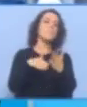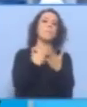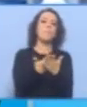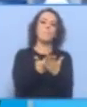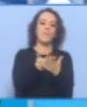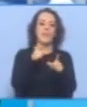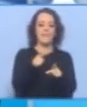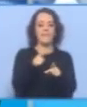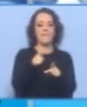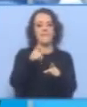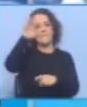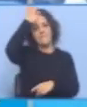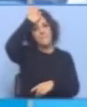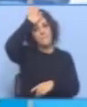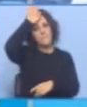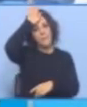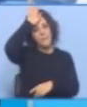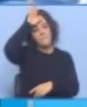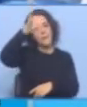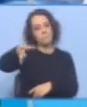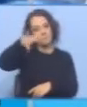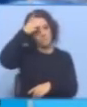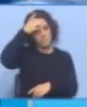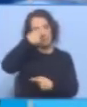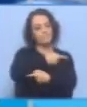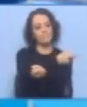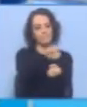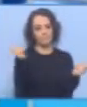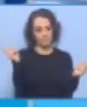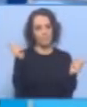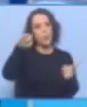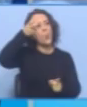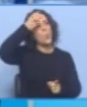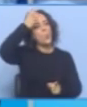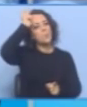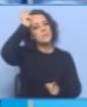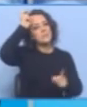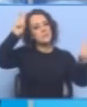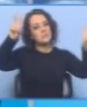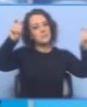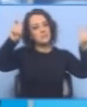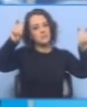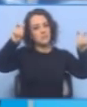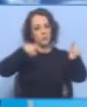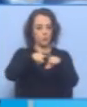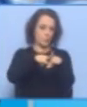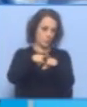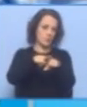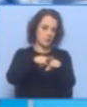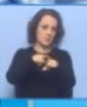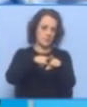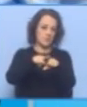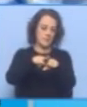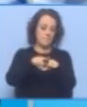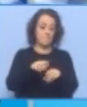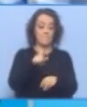desta mensagem do Papa reter o conceito que é colocado da política.